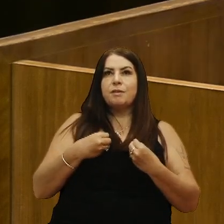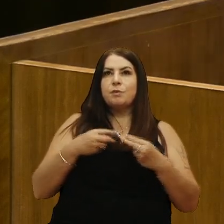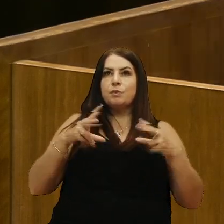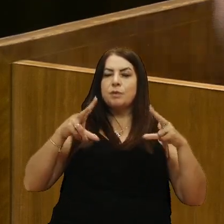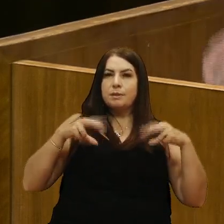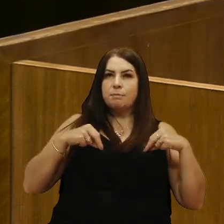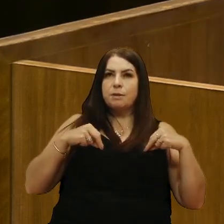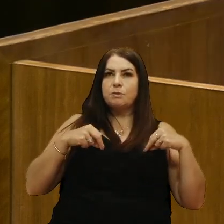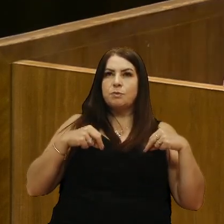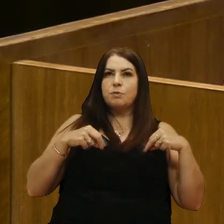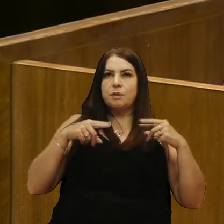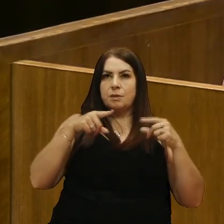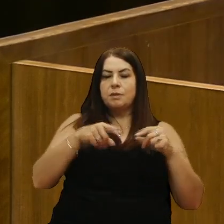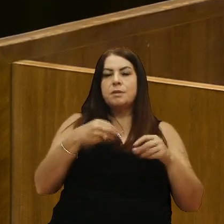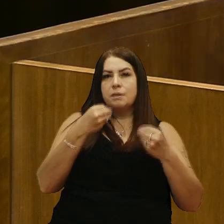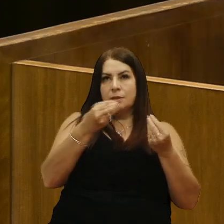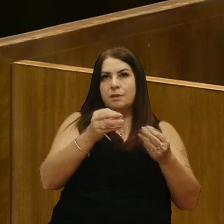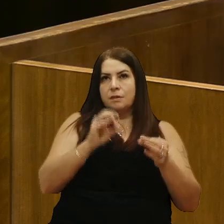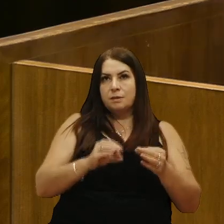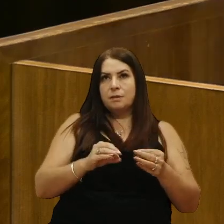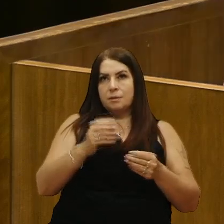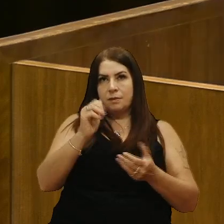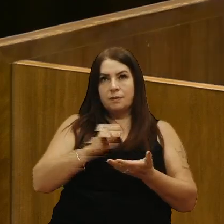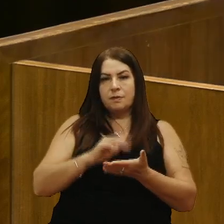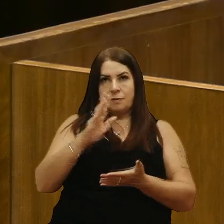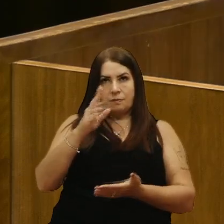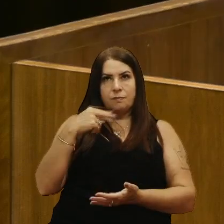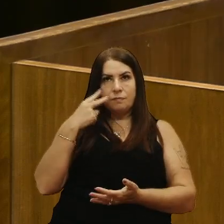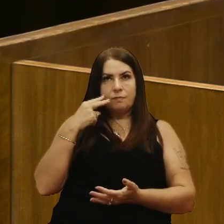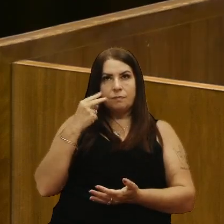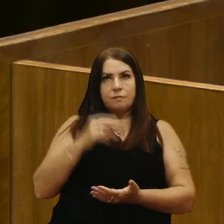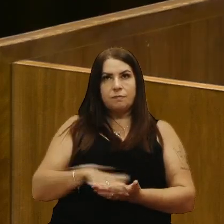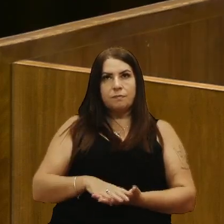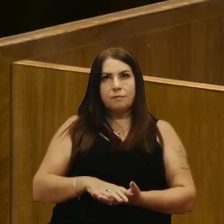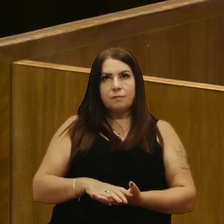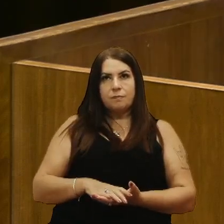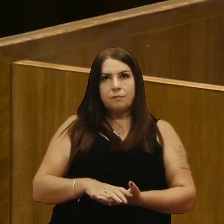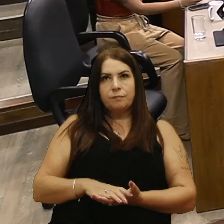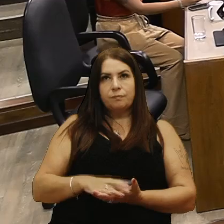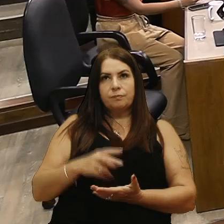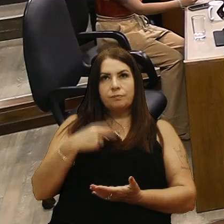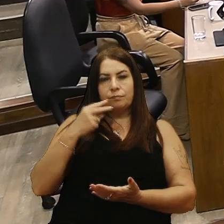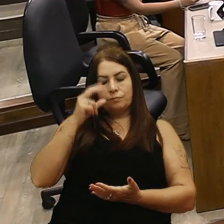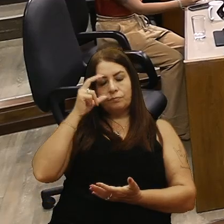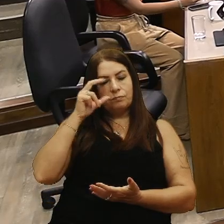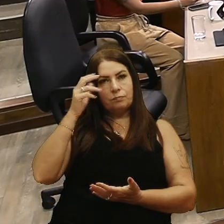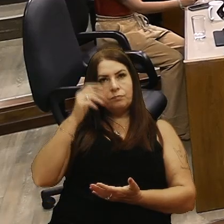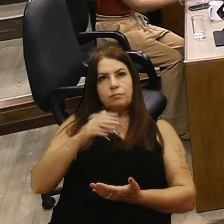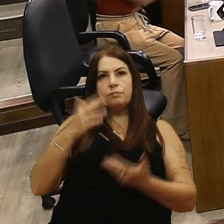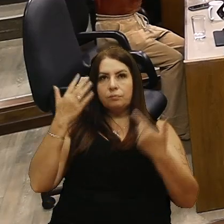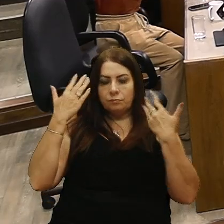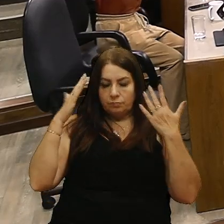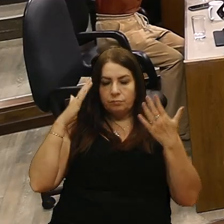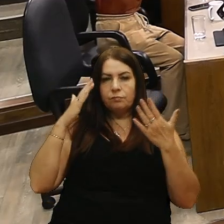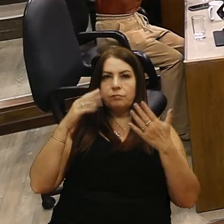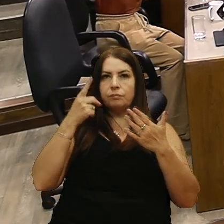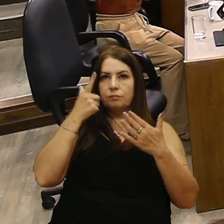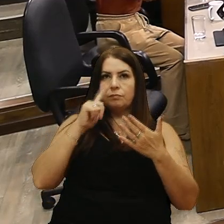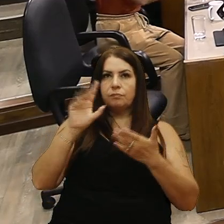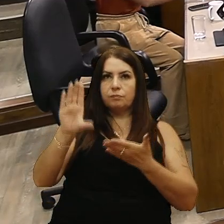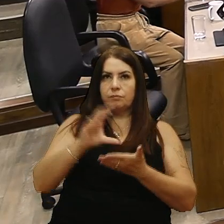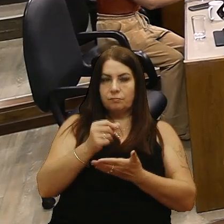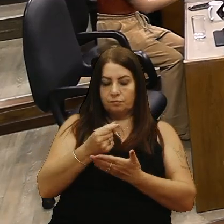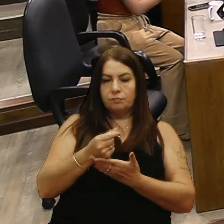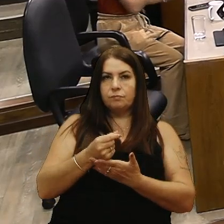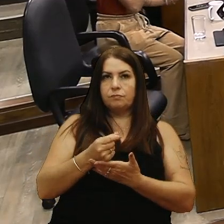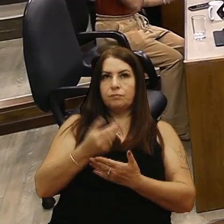méritos àqueles que deveriam ser dados. Seu à parte, vereador. Vereadora Sandra, primeiramente, lhe parabenizar pela conquista dos recursos,